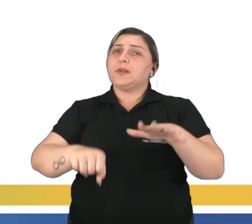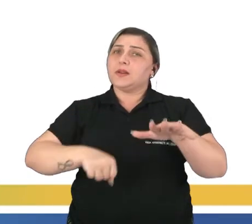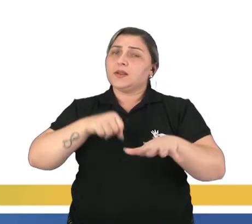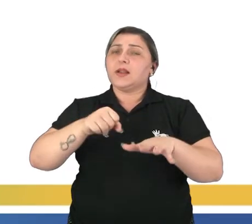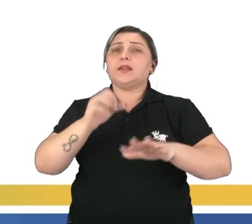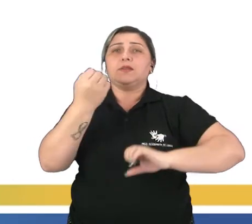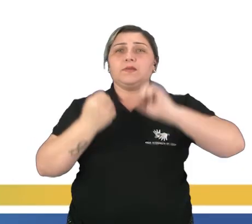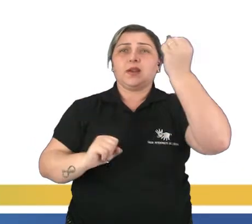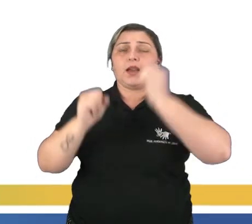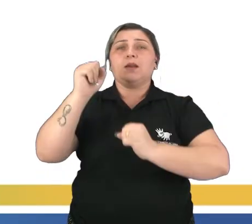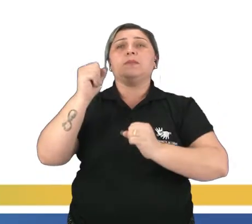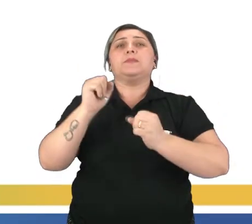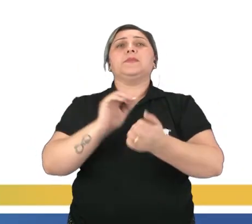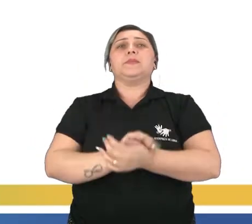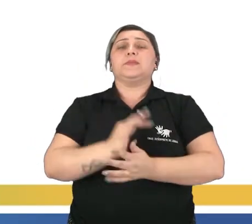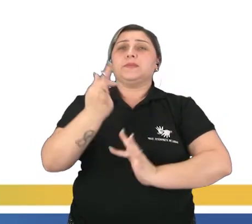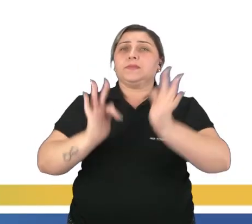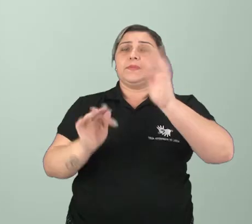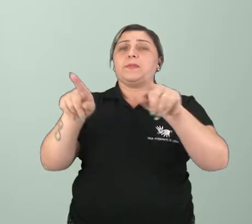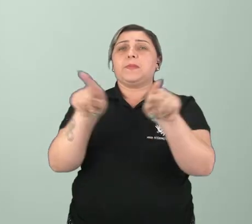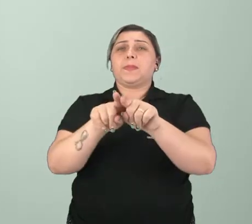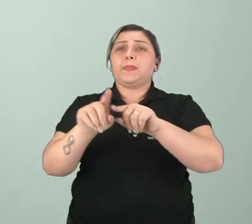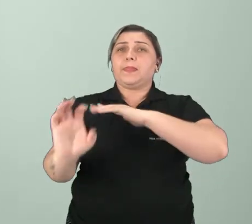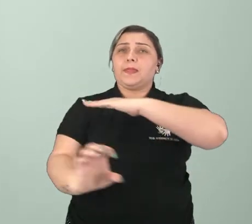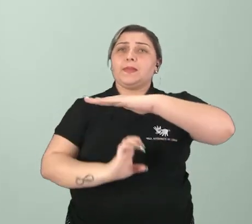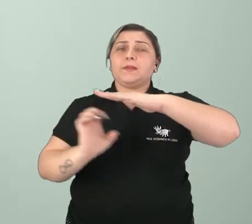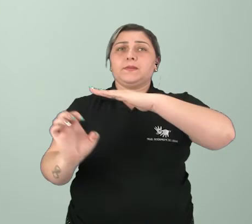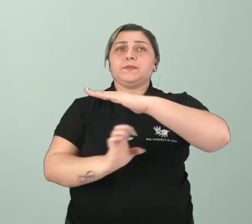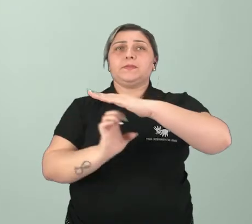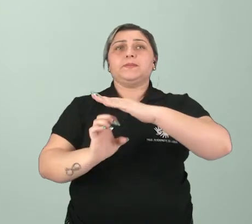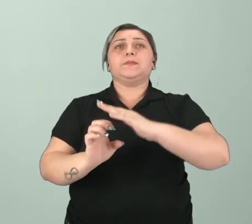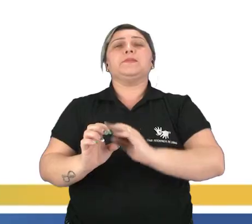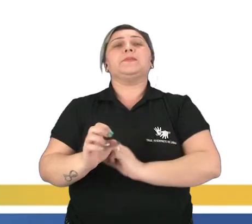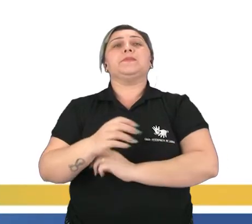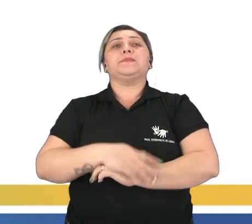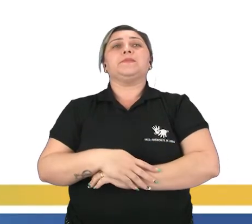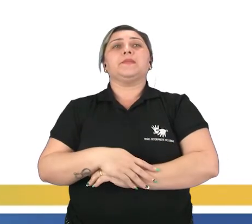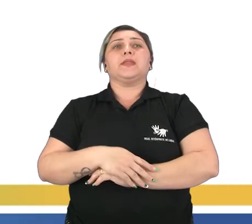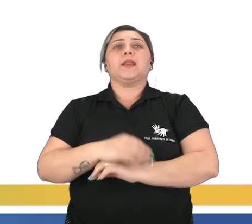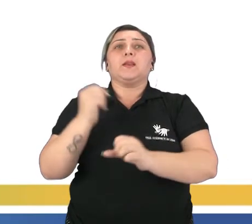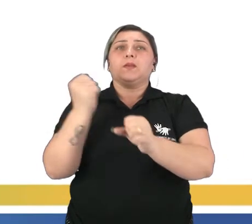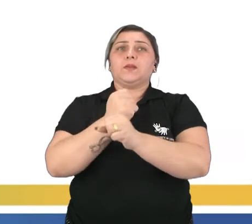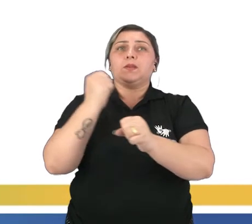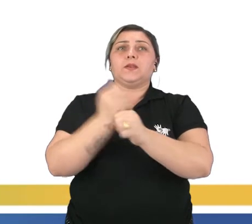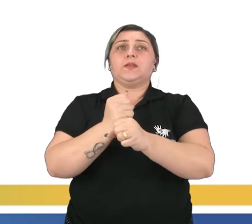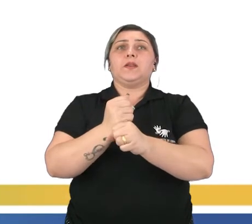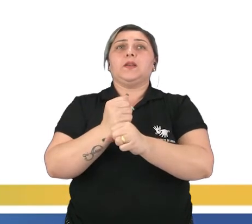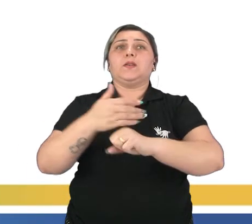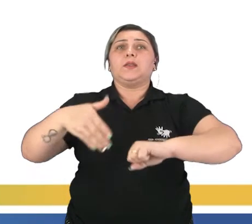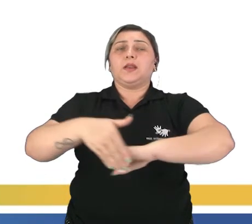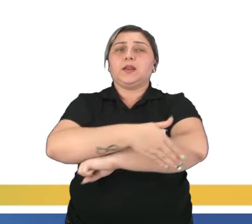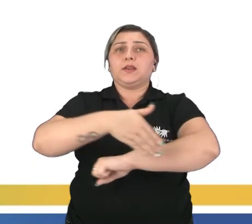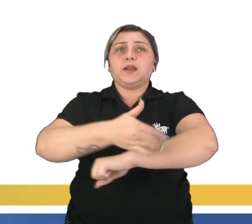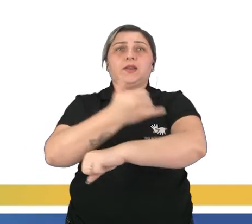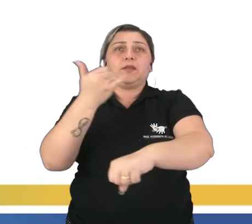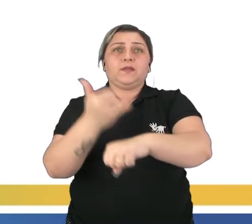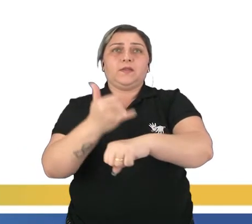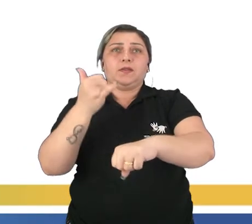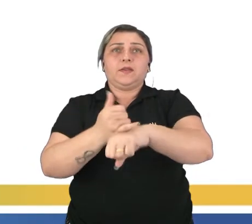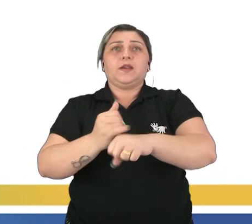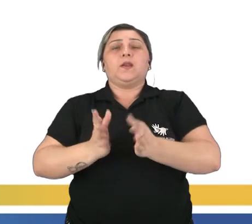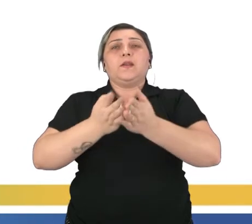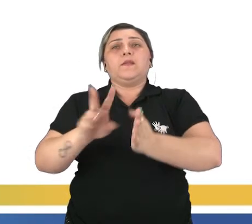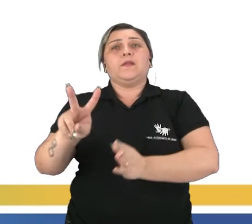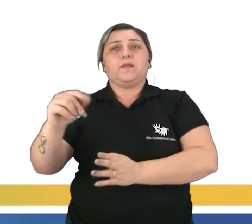das fábricas, das indústrias e também do comércio medicinal. A construção de ferrovias e navios a vapor,